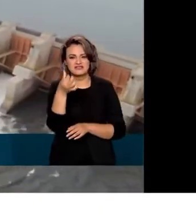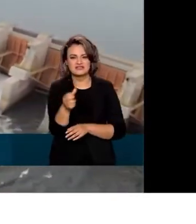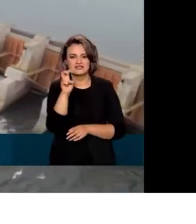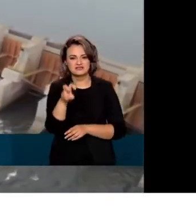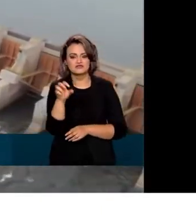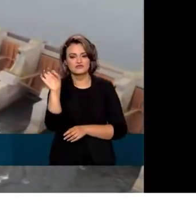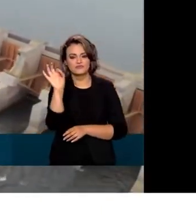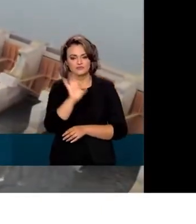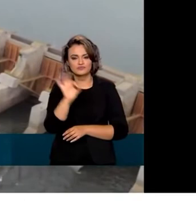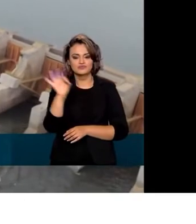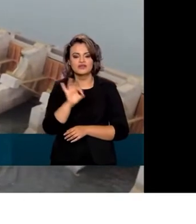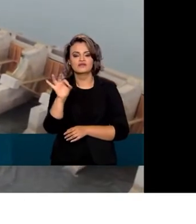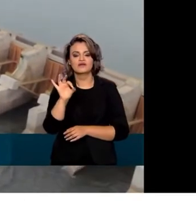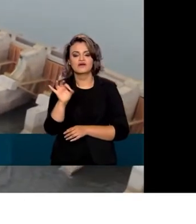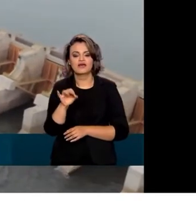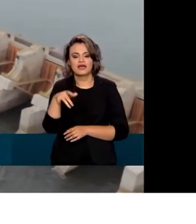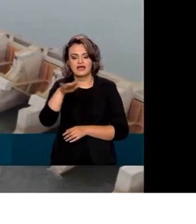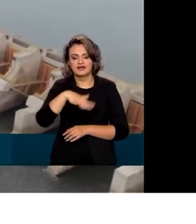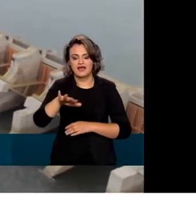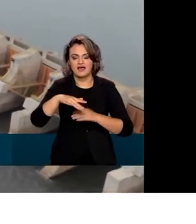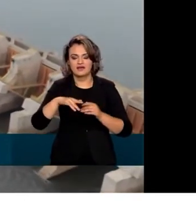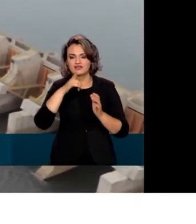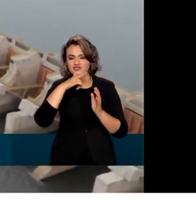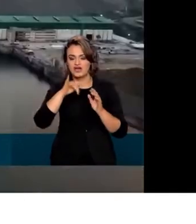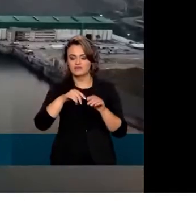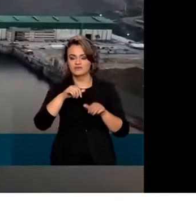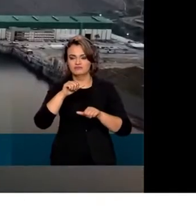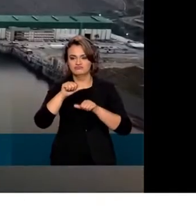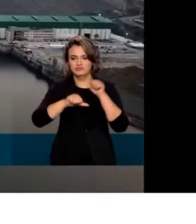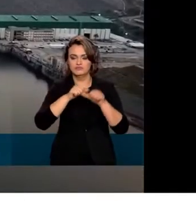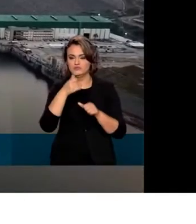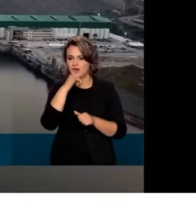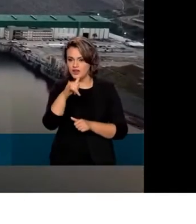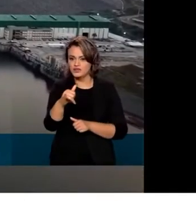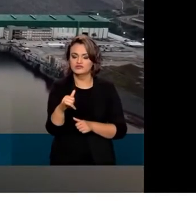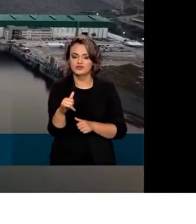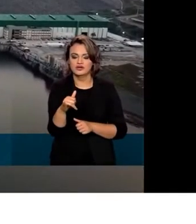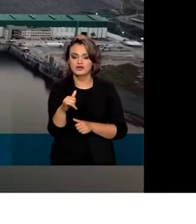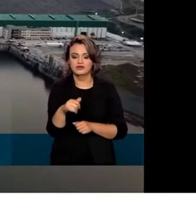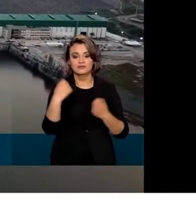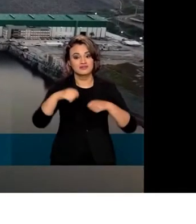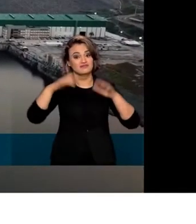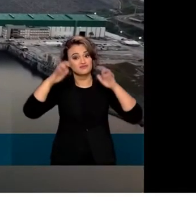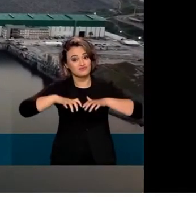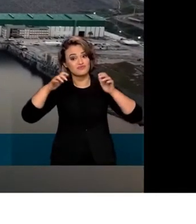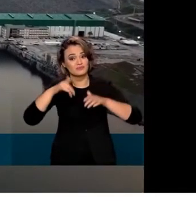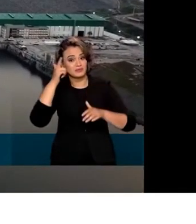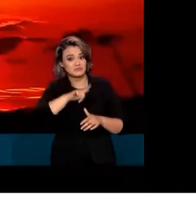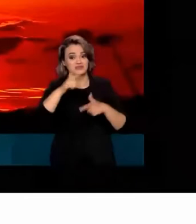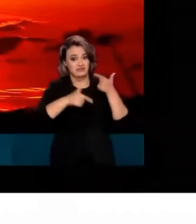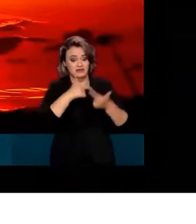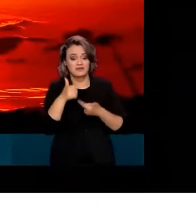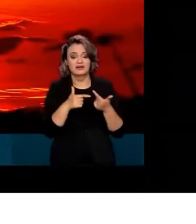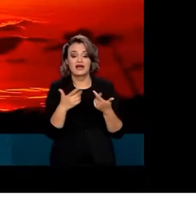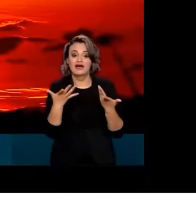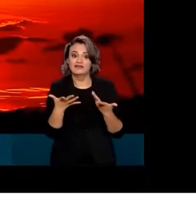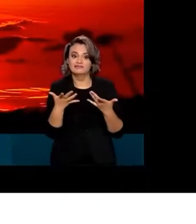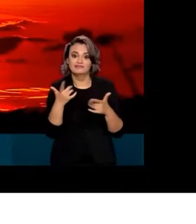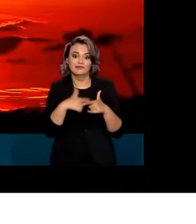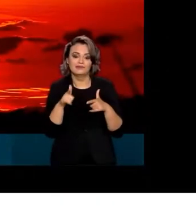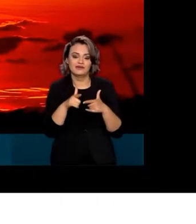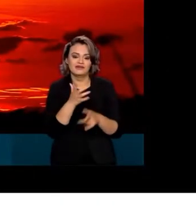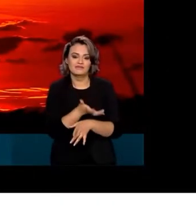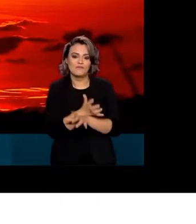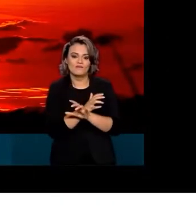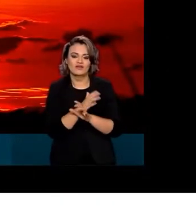65 por cento são produzidos nas hidrelétricas que dependem da chuva daí a preocupação em enfrentar a